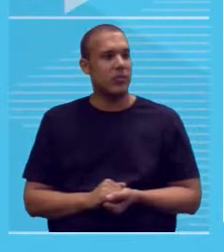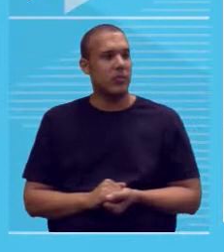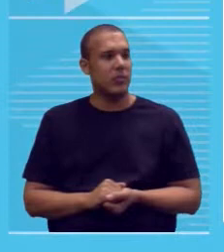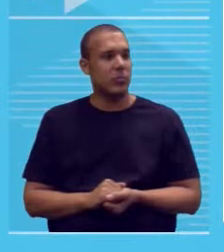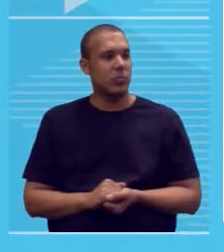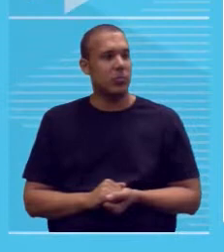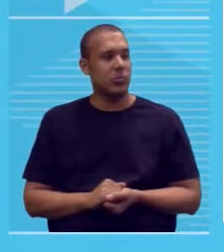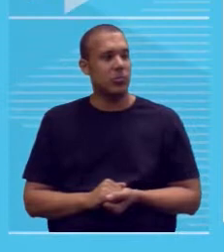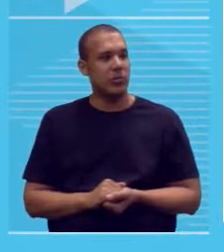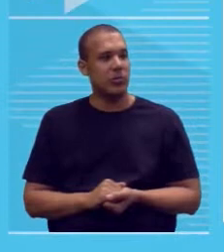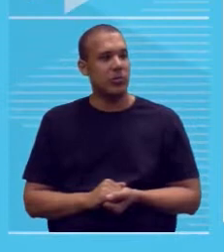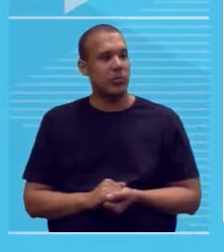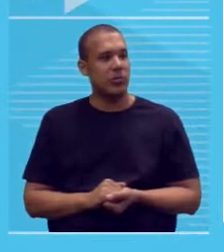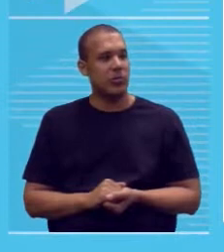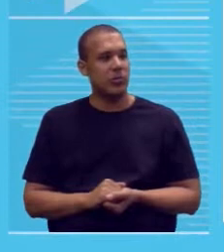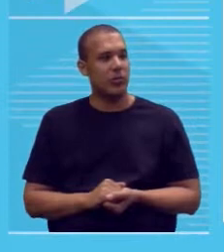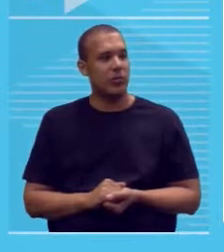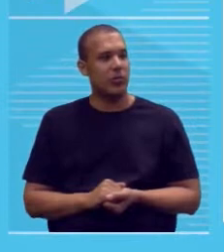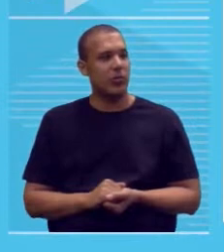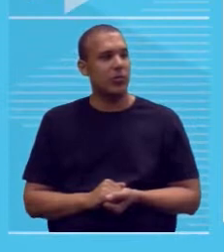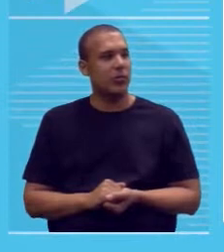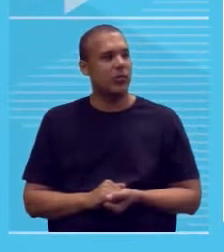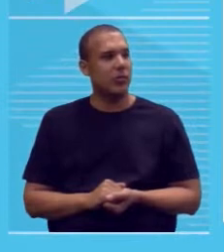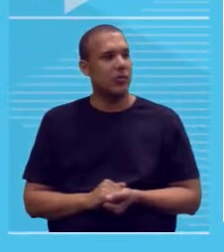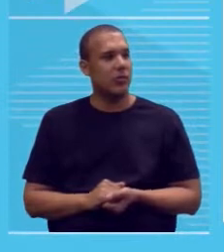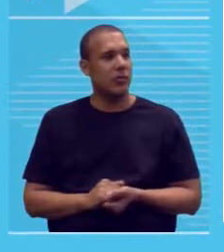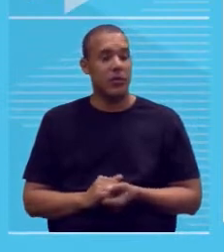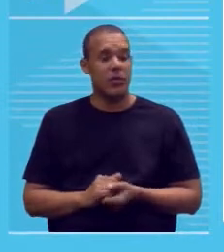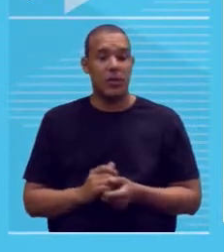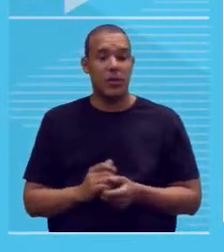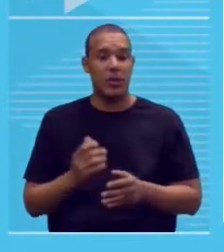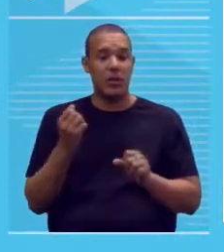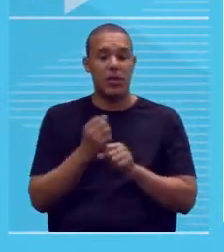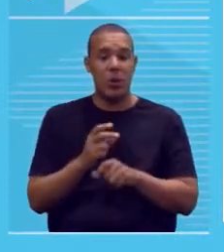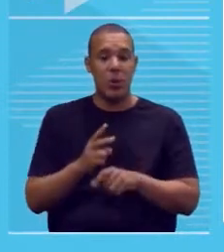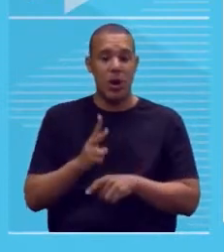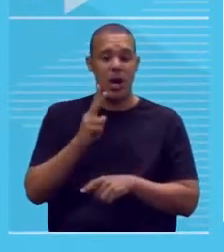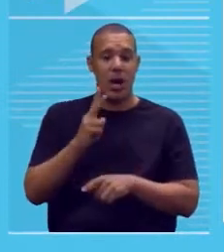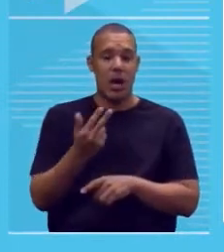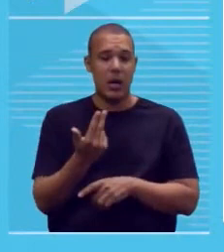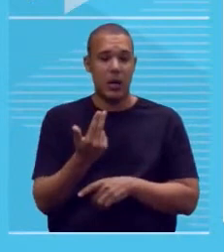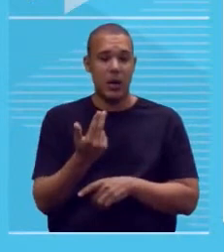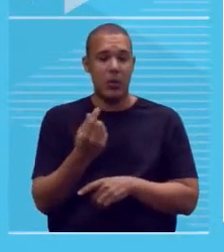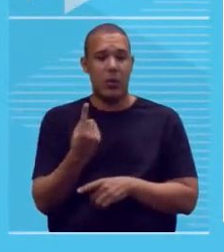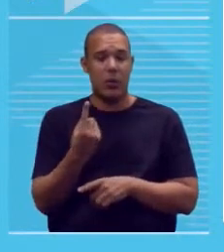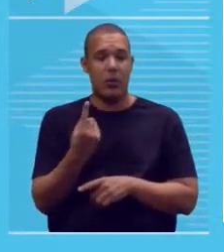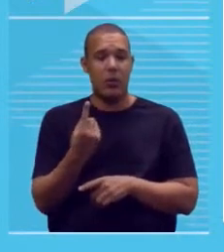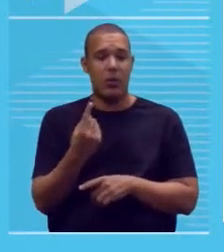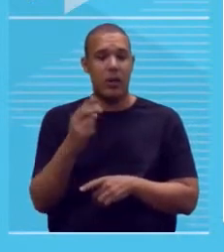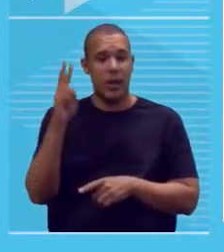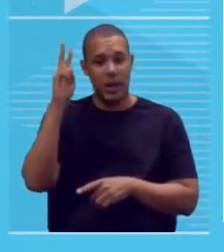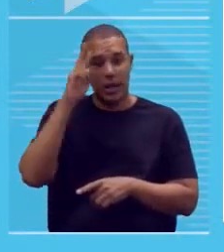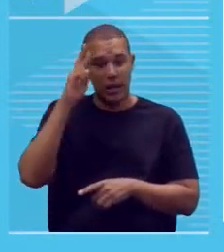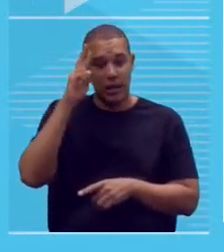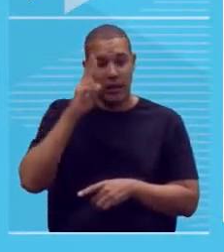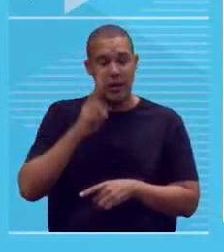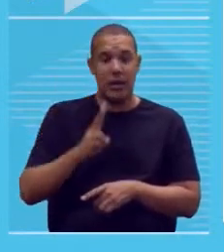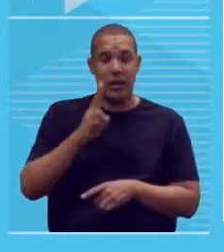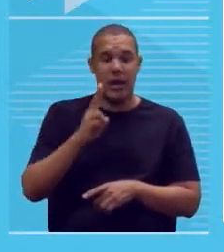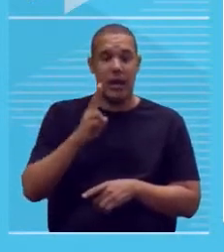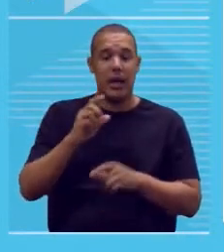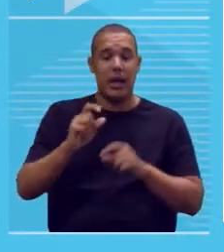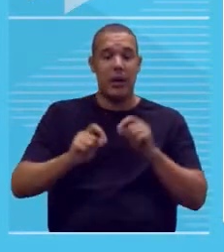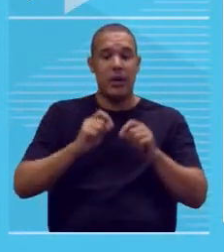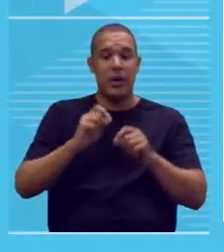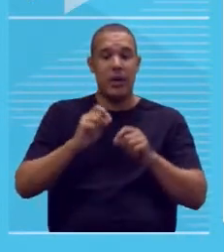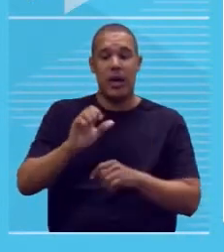k vai dar exatamente menos 2, menos 1. Esse k aqui é o valor da minha